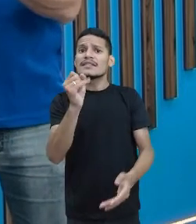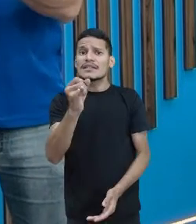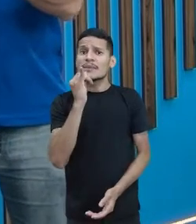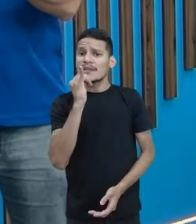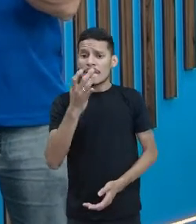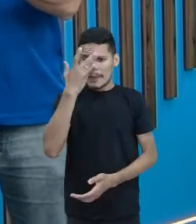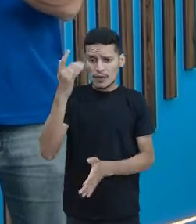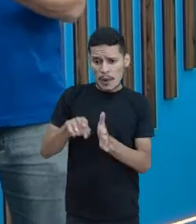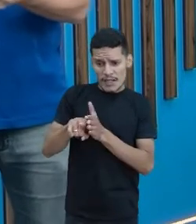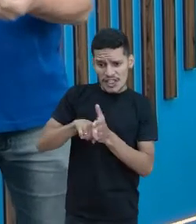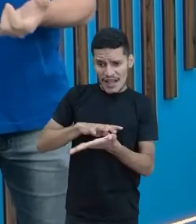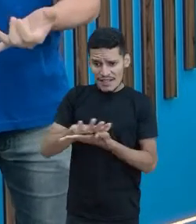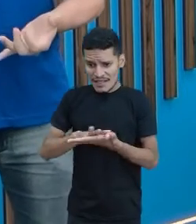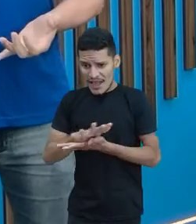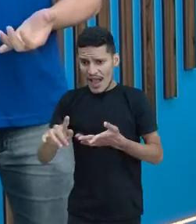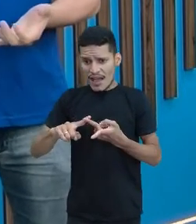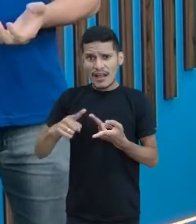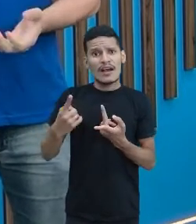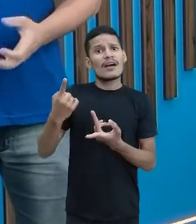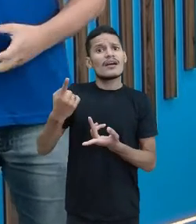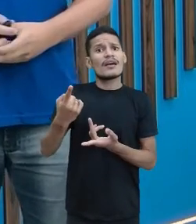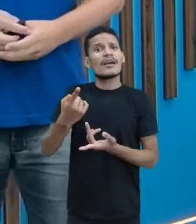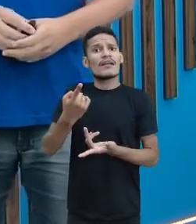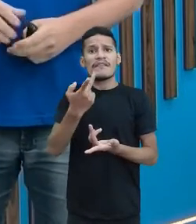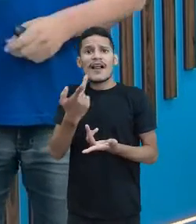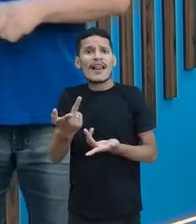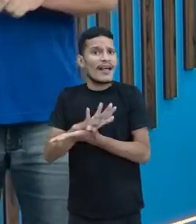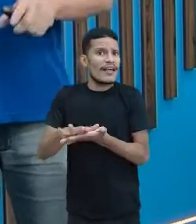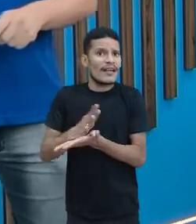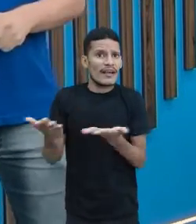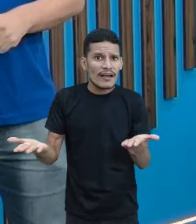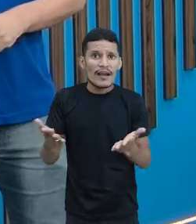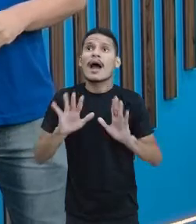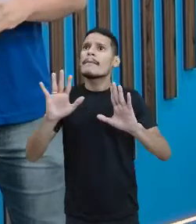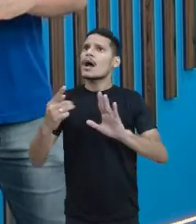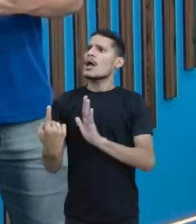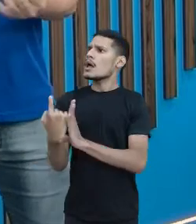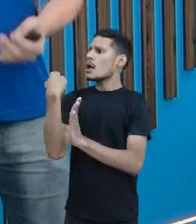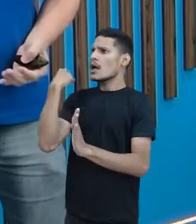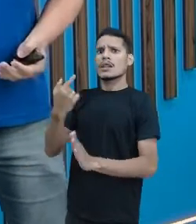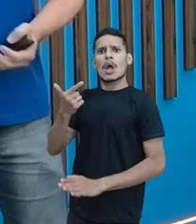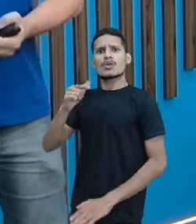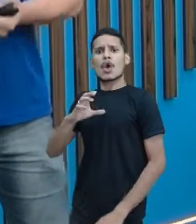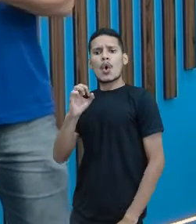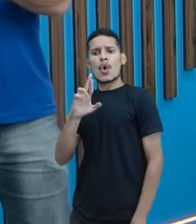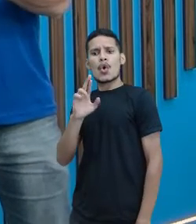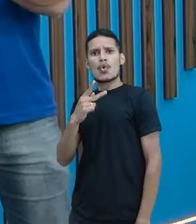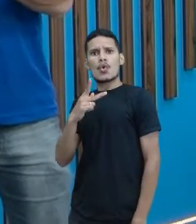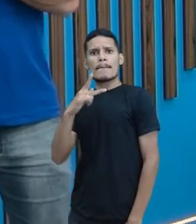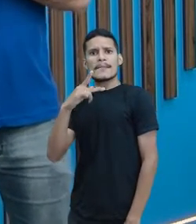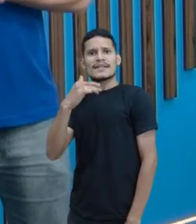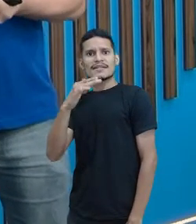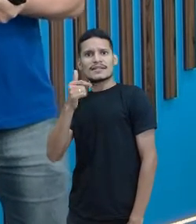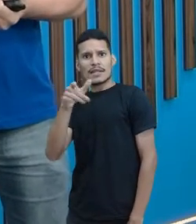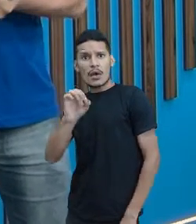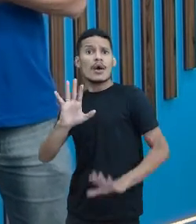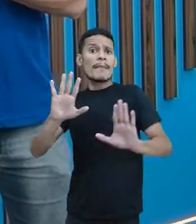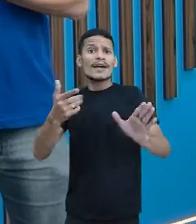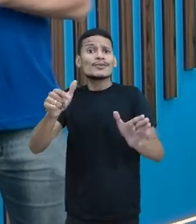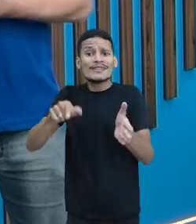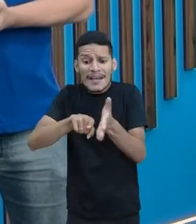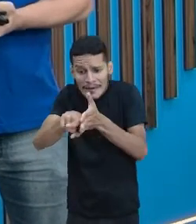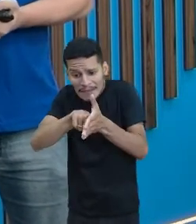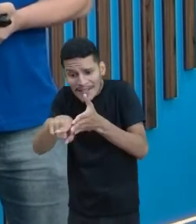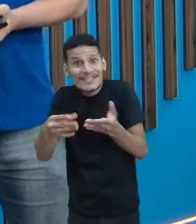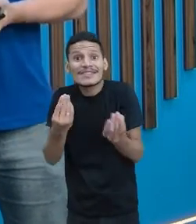pode investigar, se não pode denunciar? Né? Muita gente diz, na ditadura não tinha corrupção. Claro, né? Se não tinha investigação, se